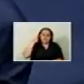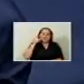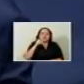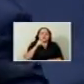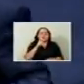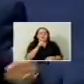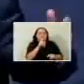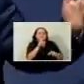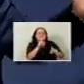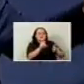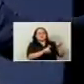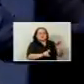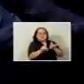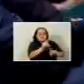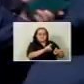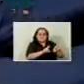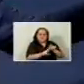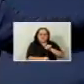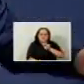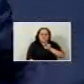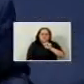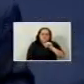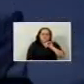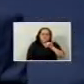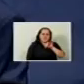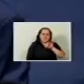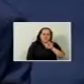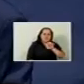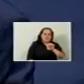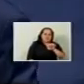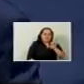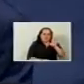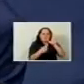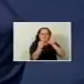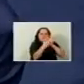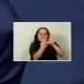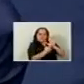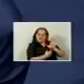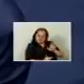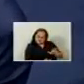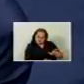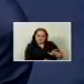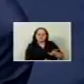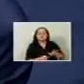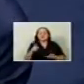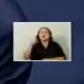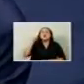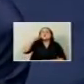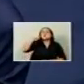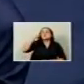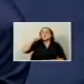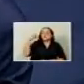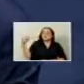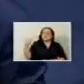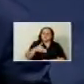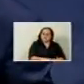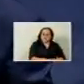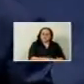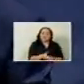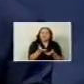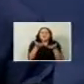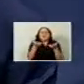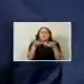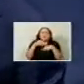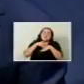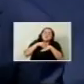grafite, trazido bem aqui pelo nosso vereador, sempre senador Eduardo Suplicy. E a gente queria fazer uma